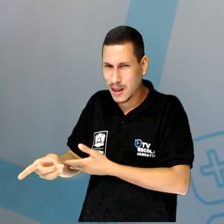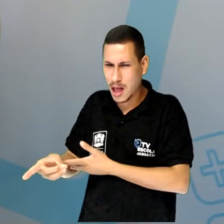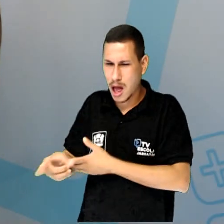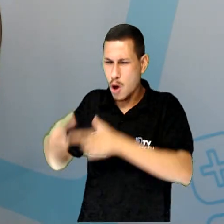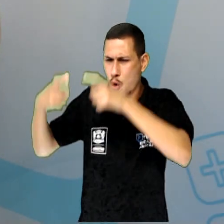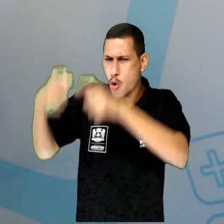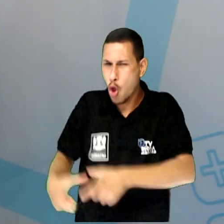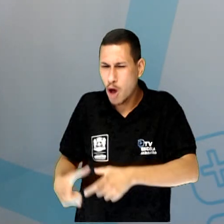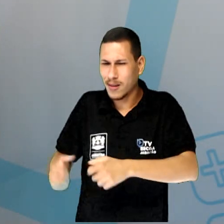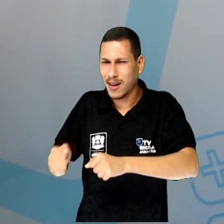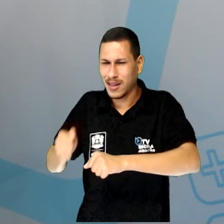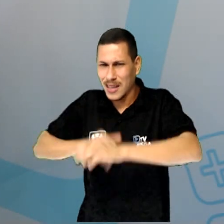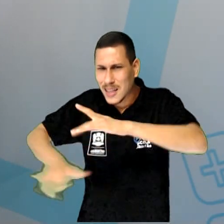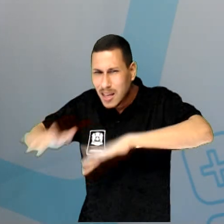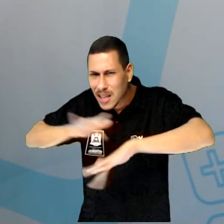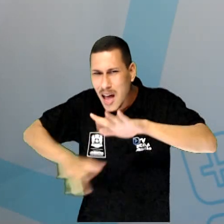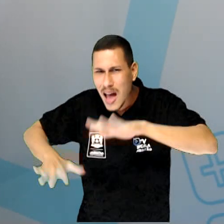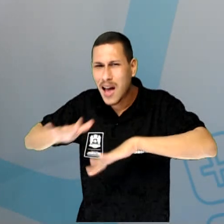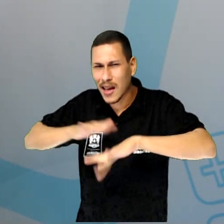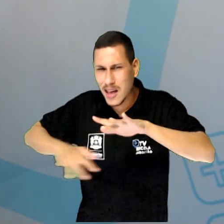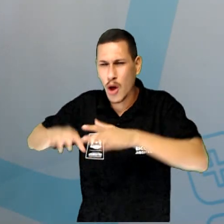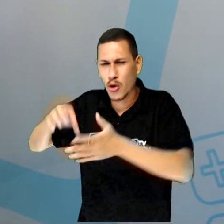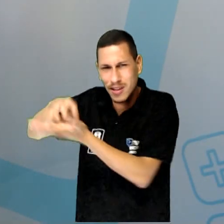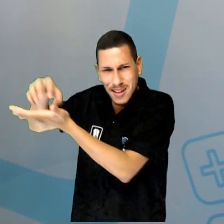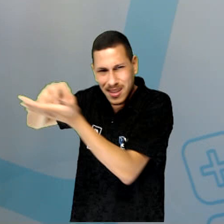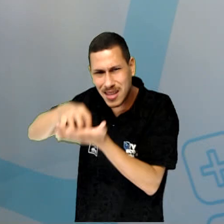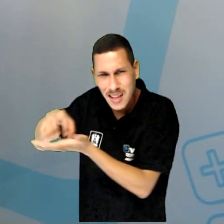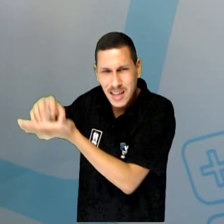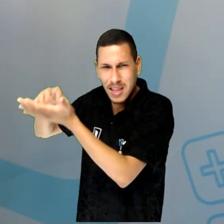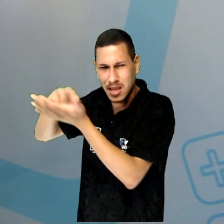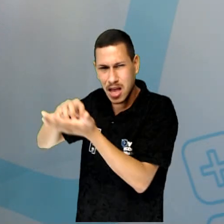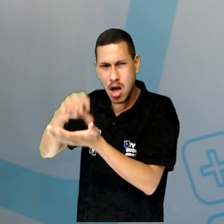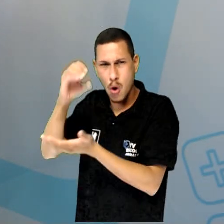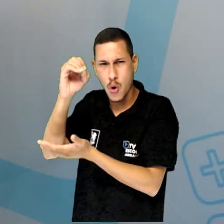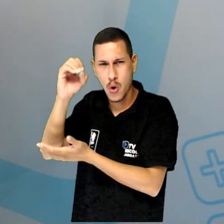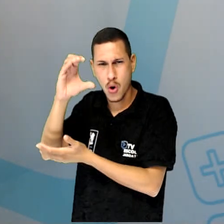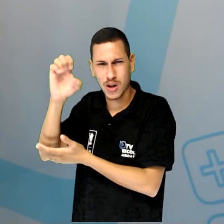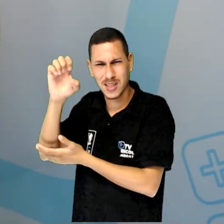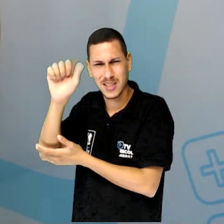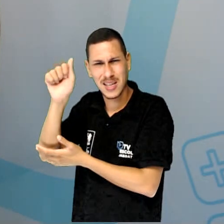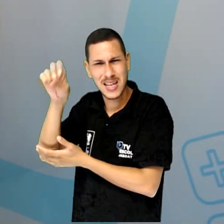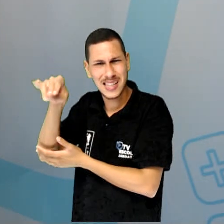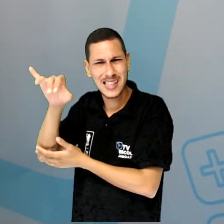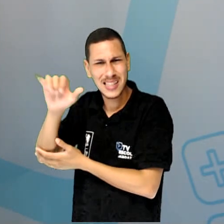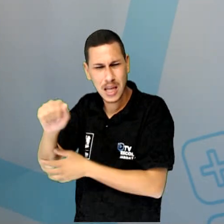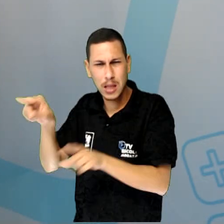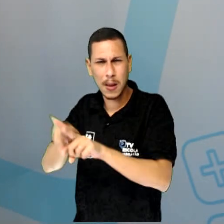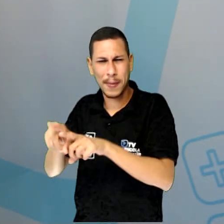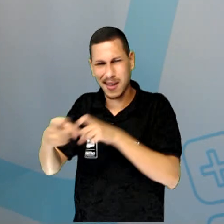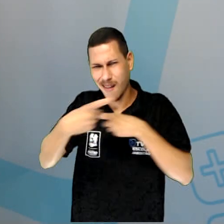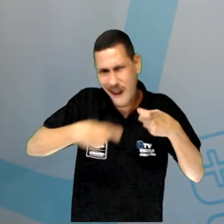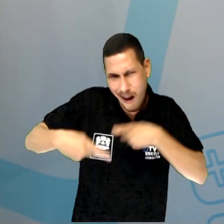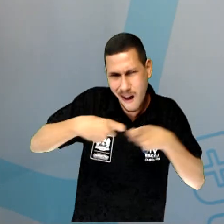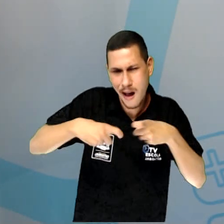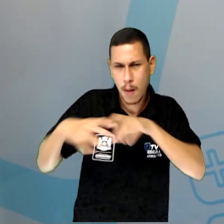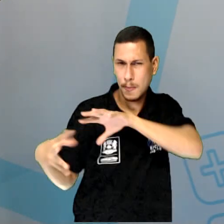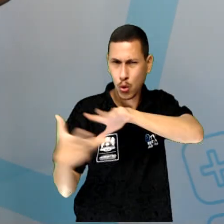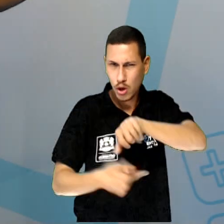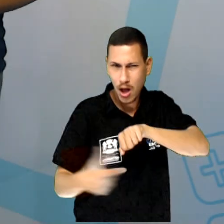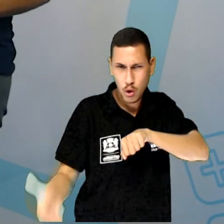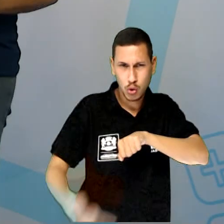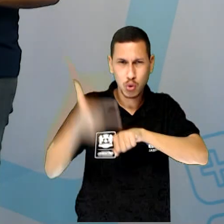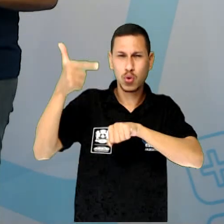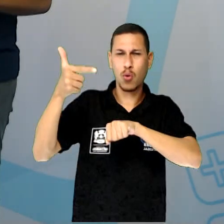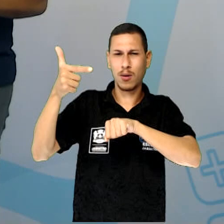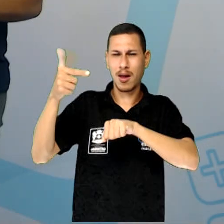Central, na Ásia e Oceania e assumem protagonismo nas duas grandes guerras mundiais. Ou seja, os Estados Unidos, a